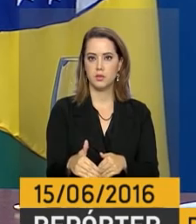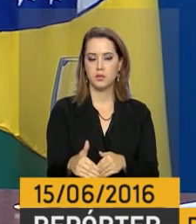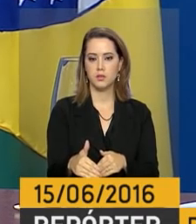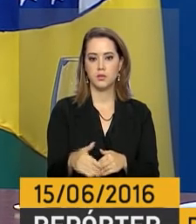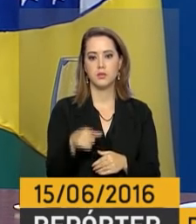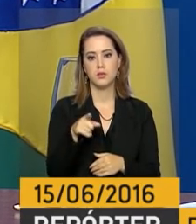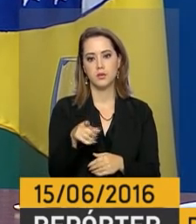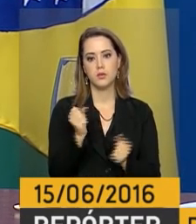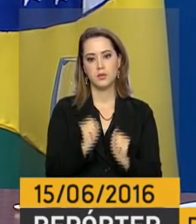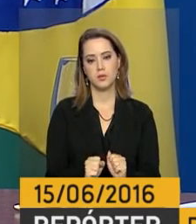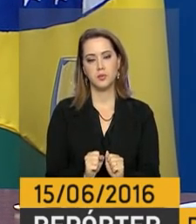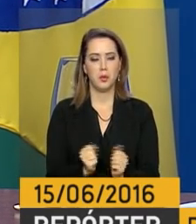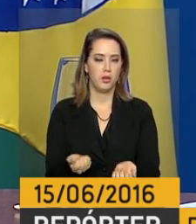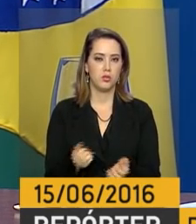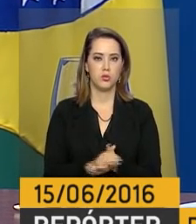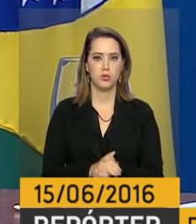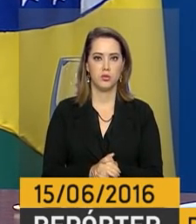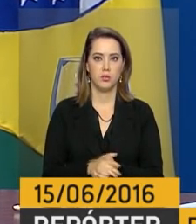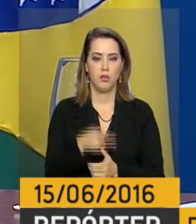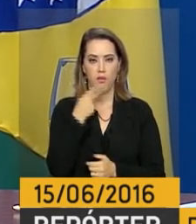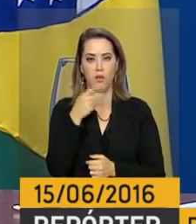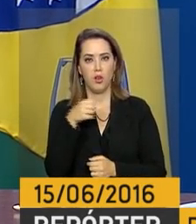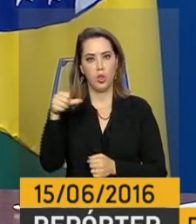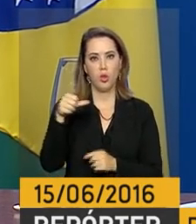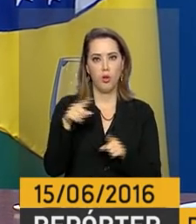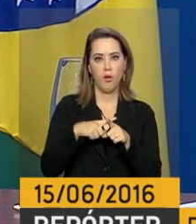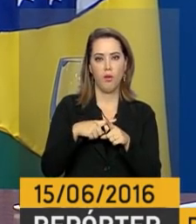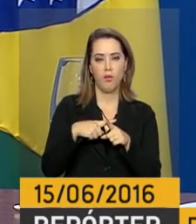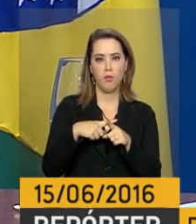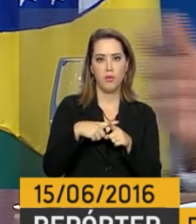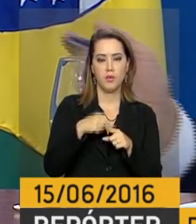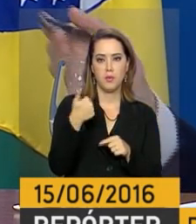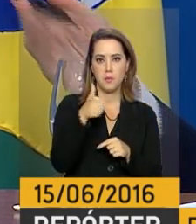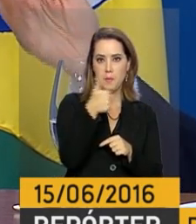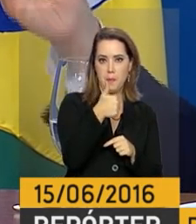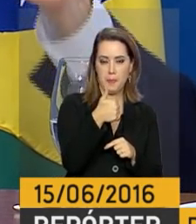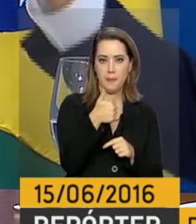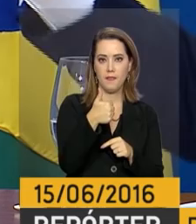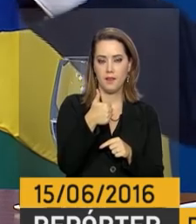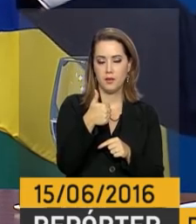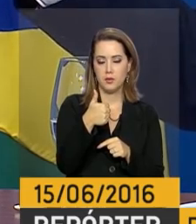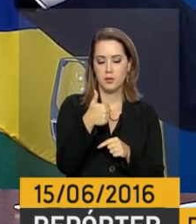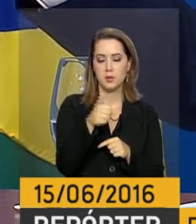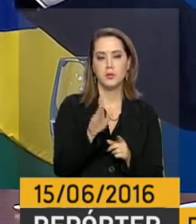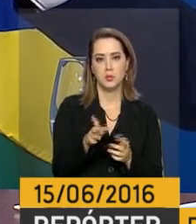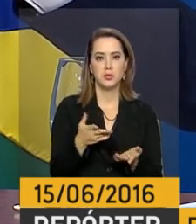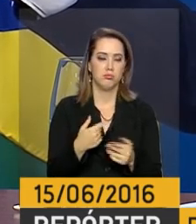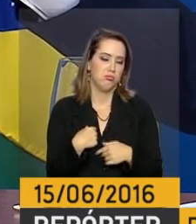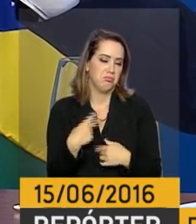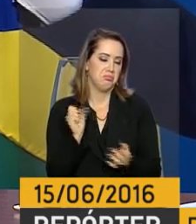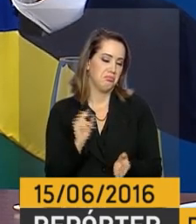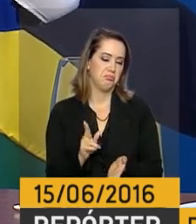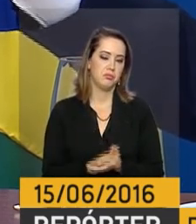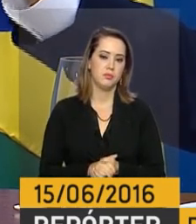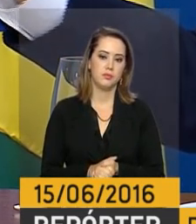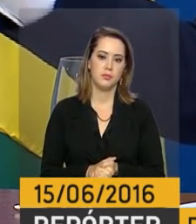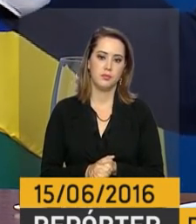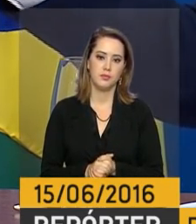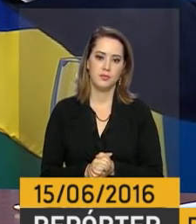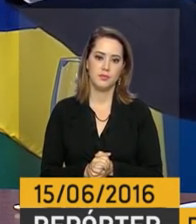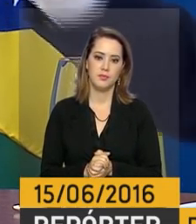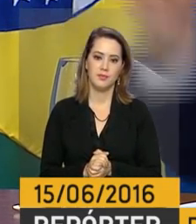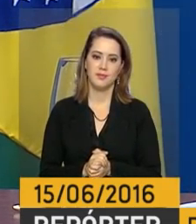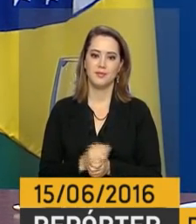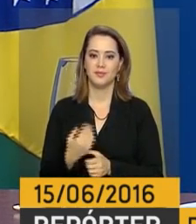Muito bem. Então, ministro, a última pergunta, então. Só só para ser o nosso secretário tá querendo